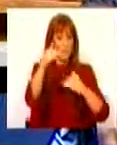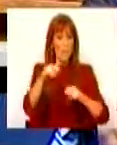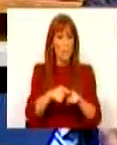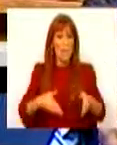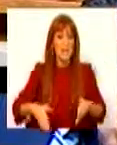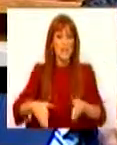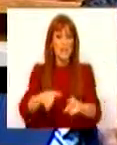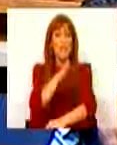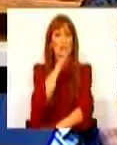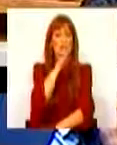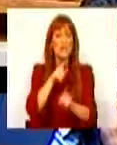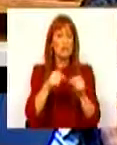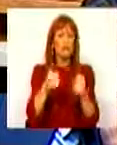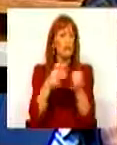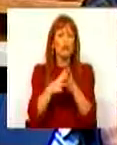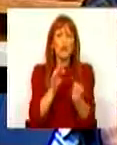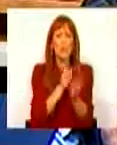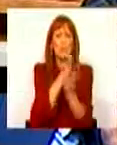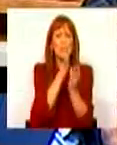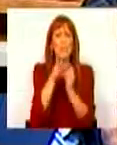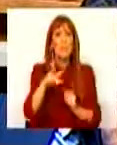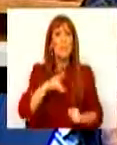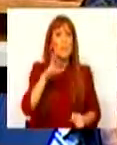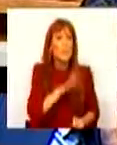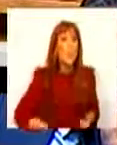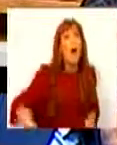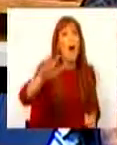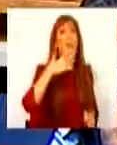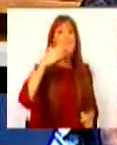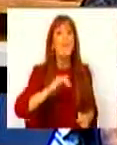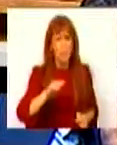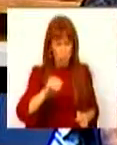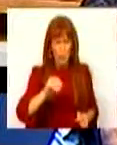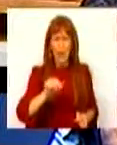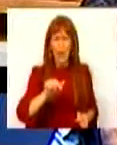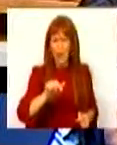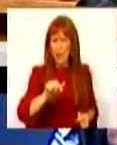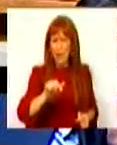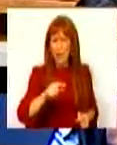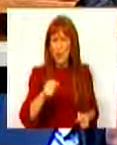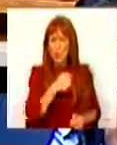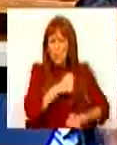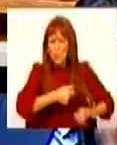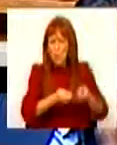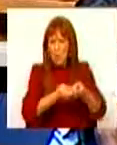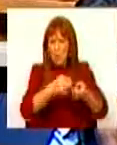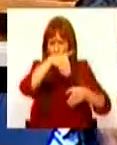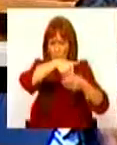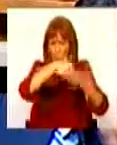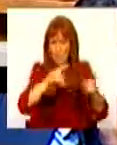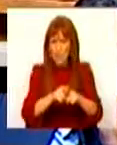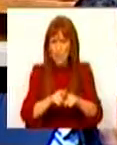canal ferroviário em todas as linhas nacionais, no regional, no urbano,